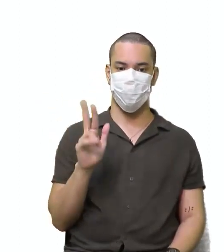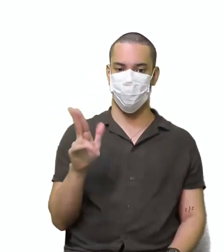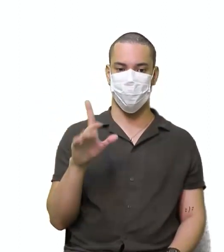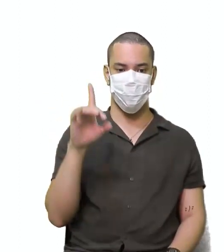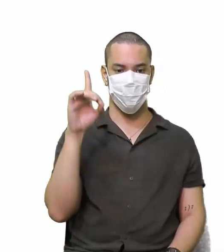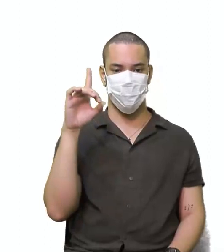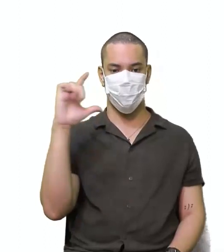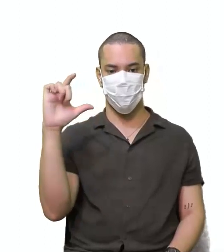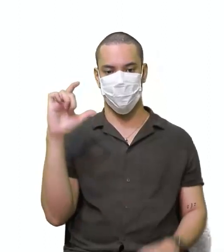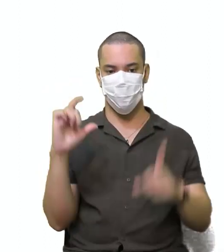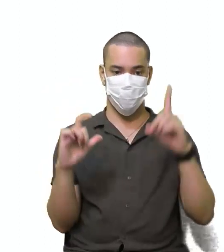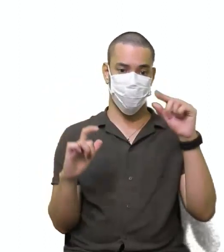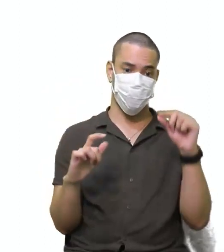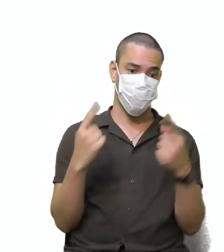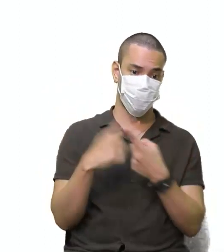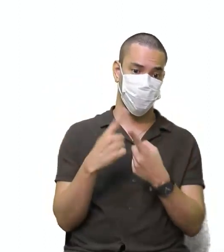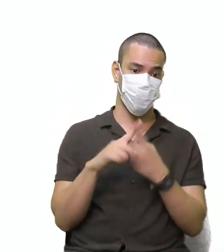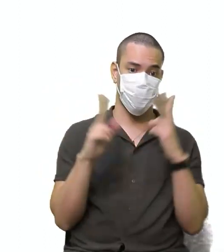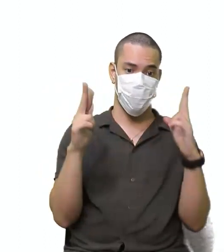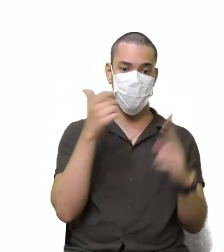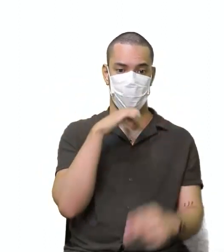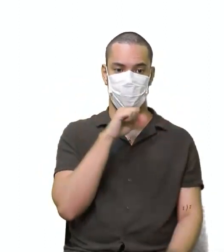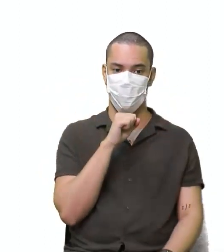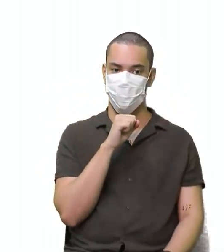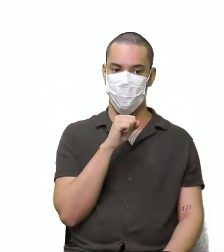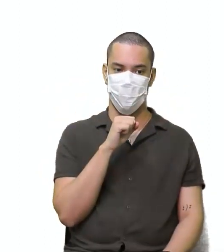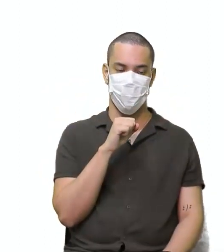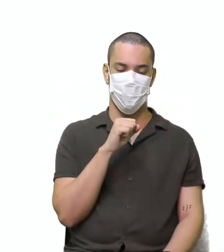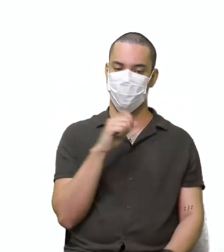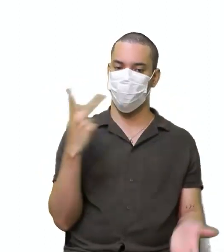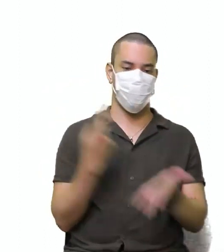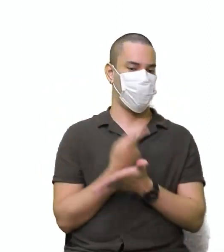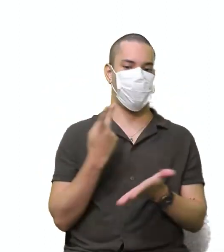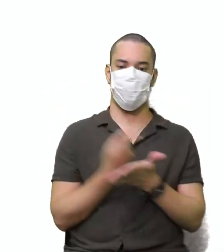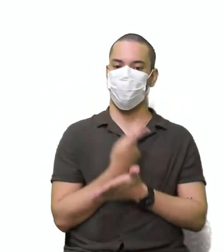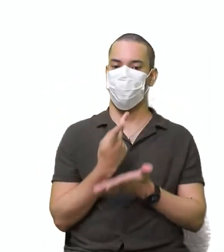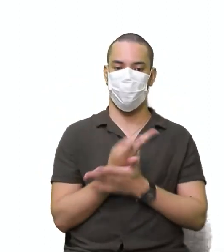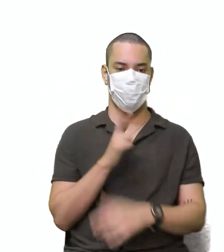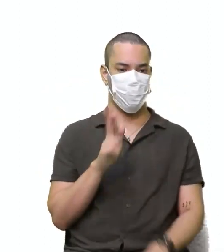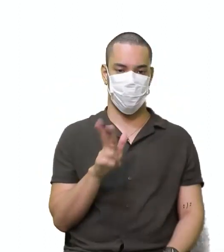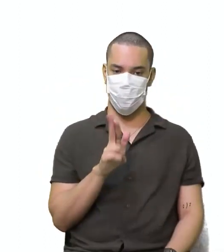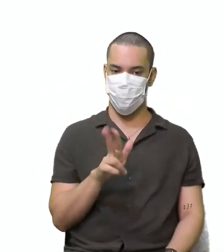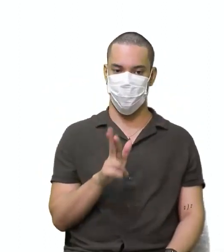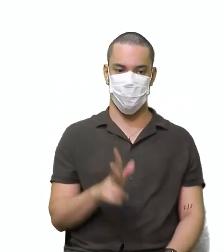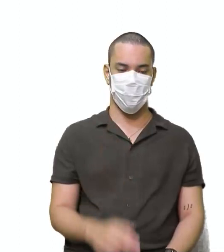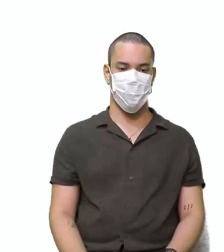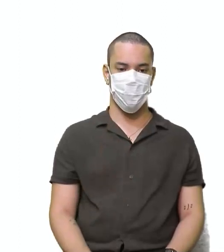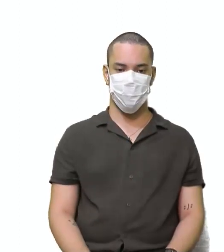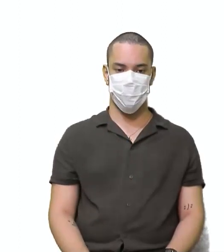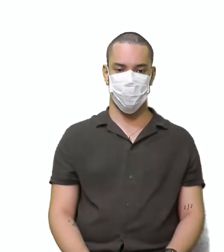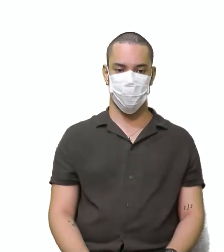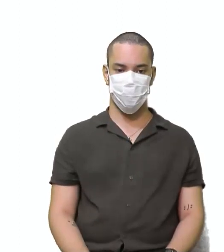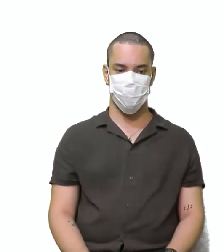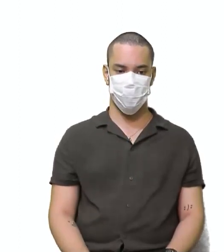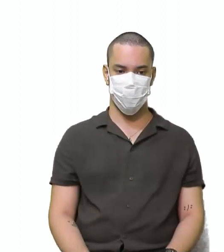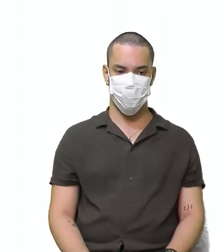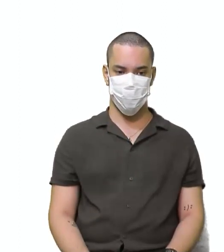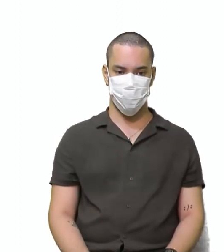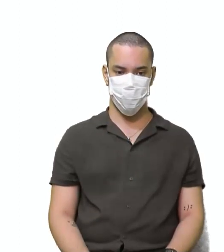porque ela é heterozigota como a mãe. Então, a questão não está correta, tá? Vamos lá para B.